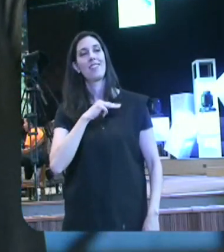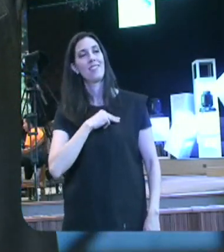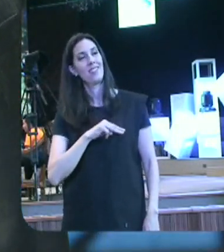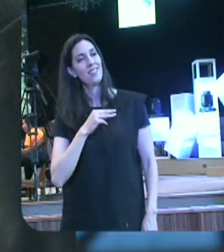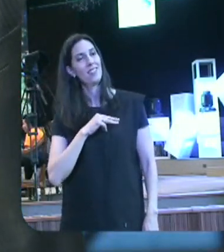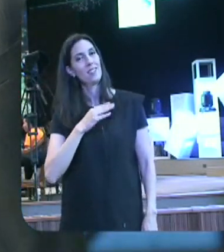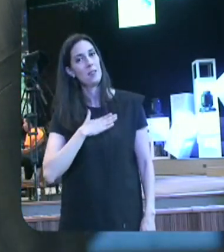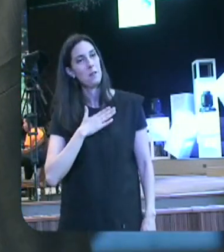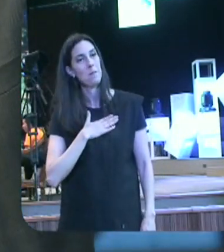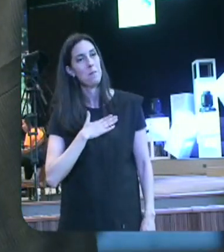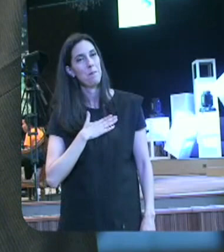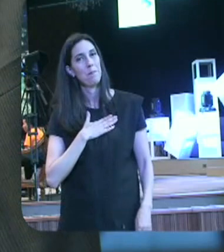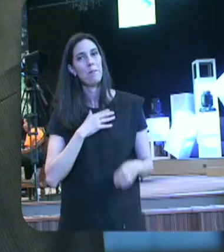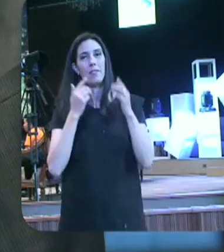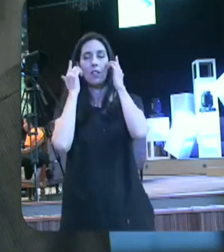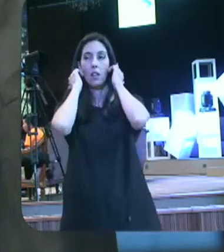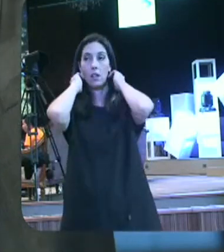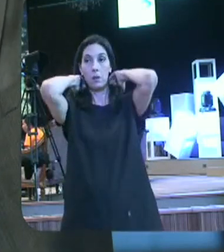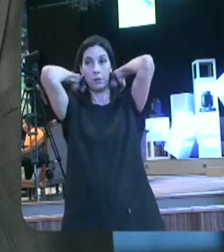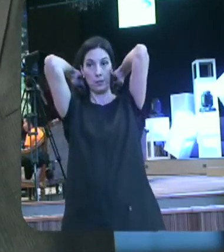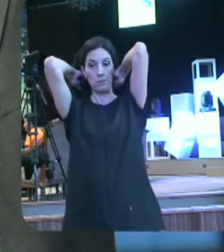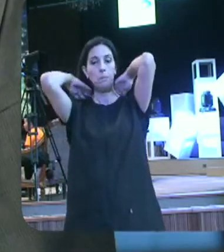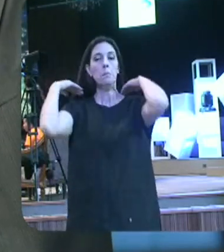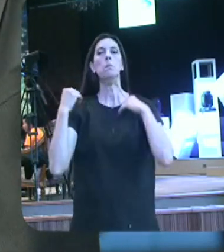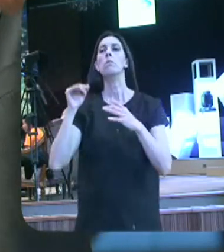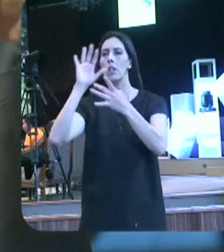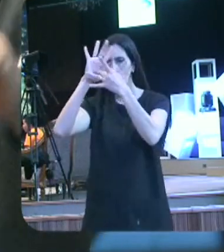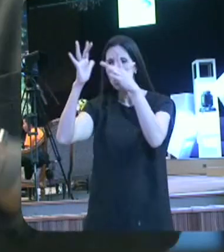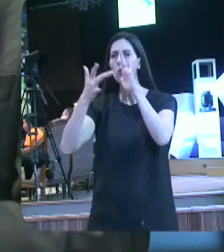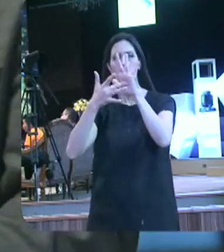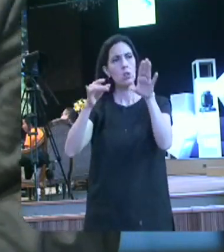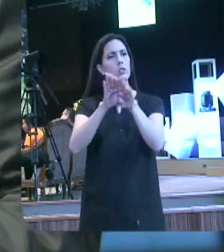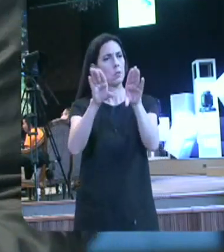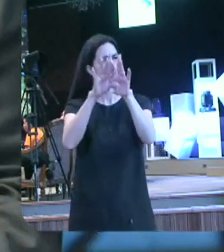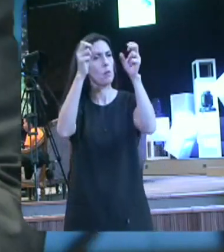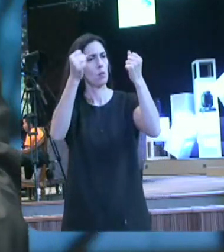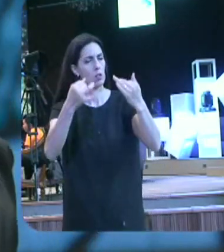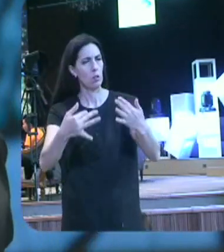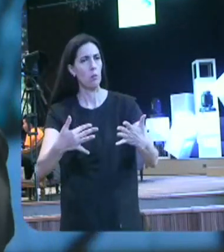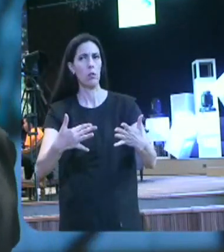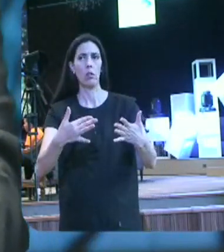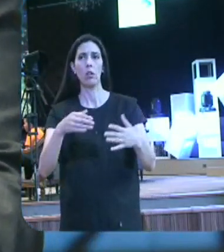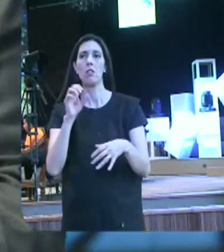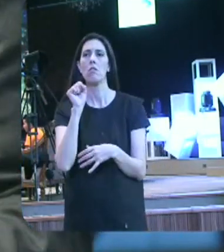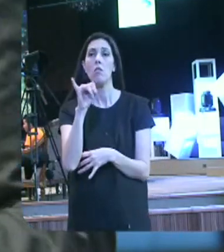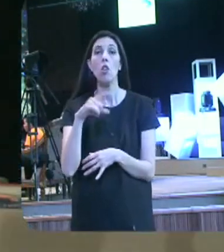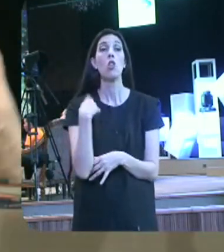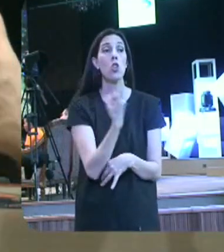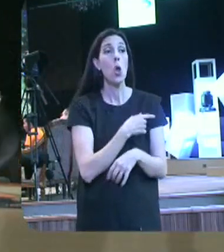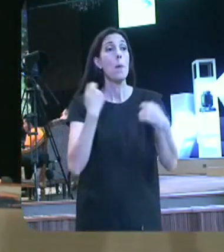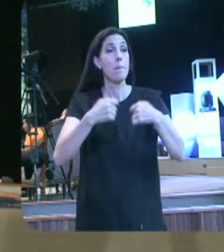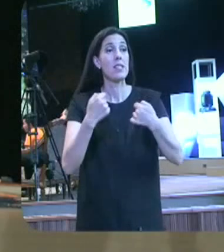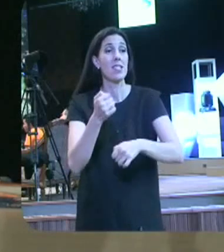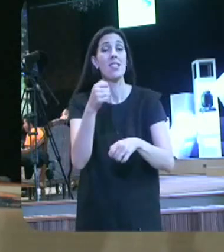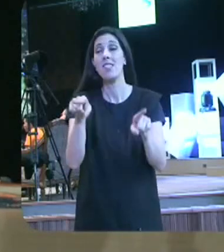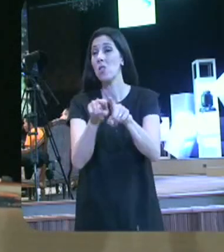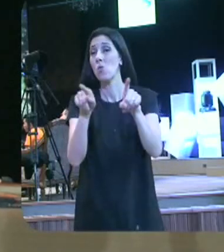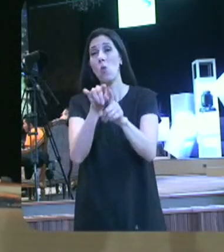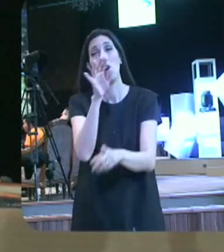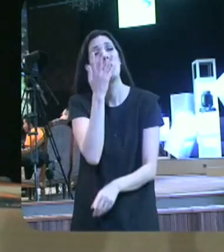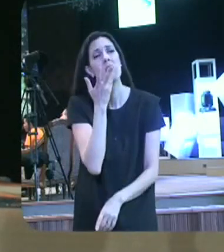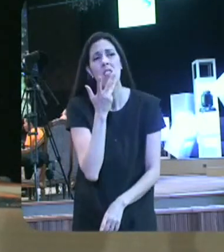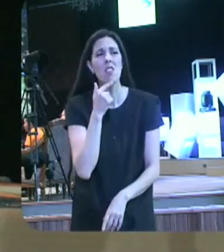tornasse como um dos pequeninos, a gente não poderia ver o reino dos céus. E pular nos braços